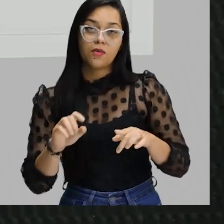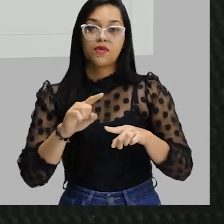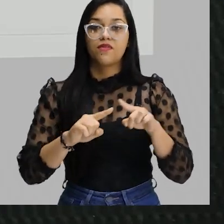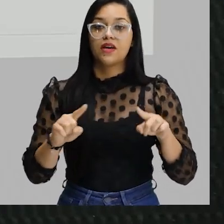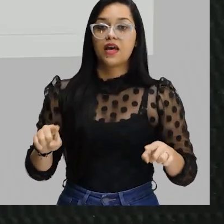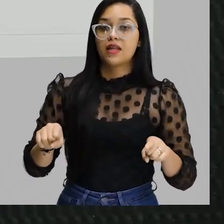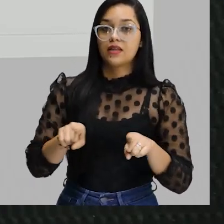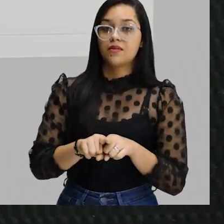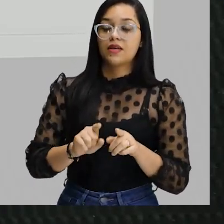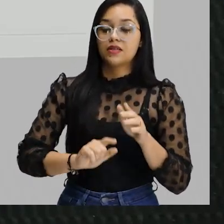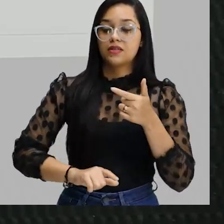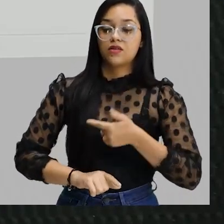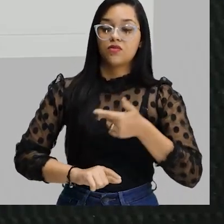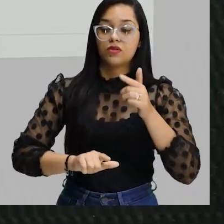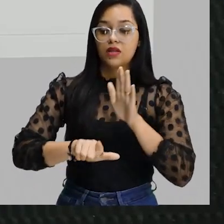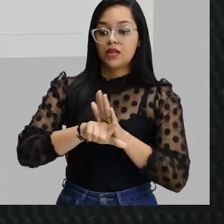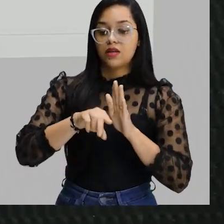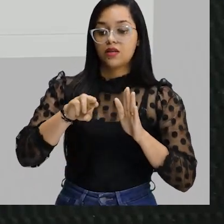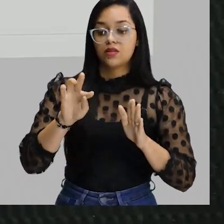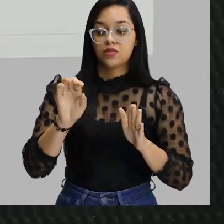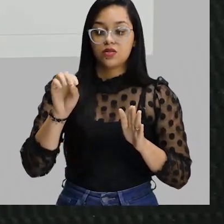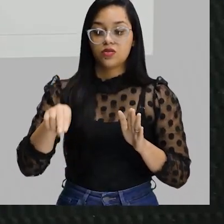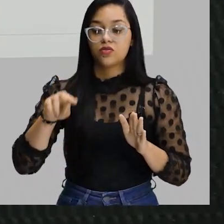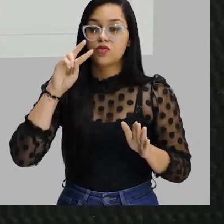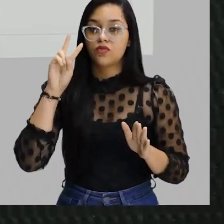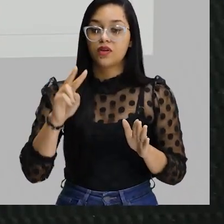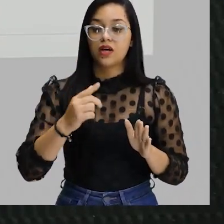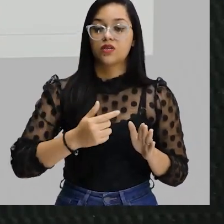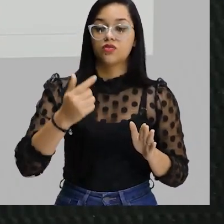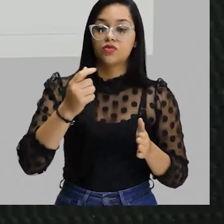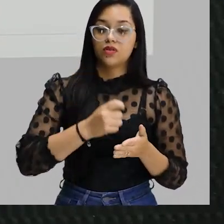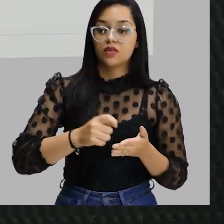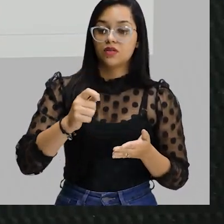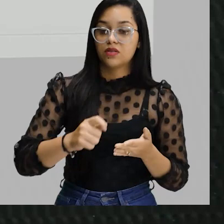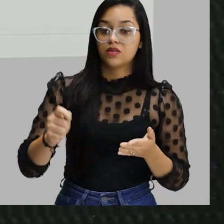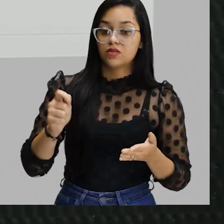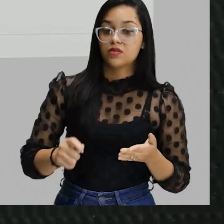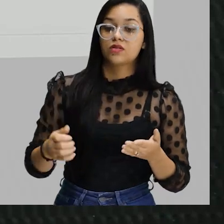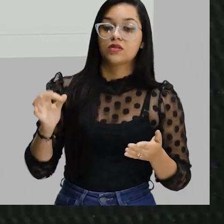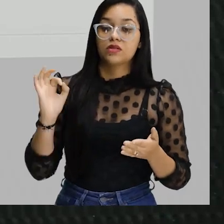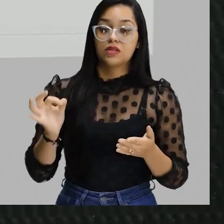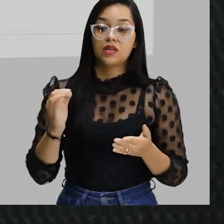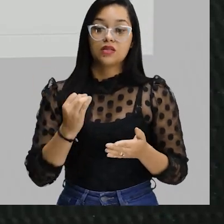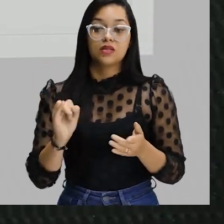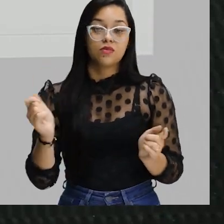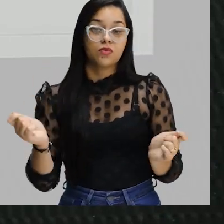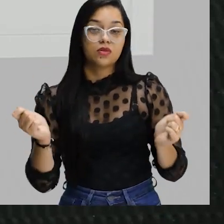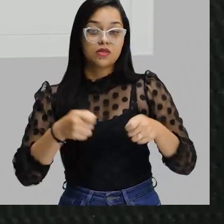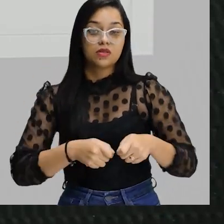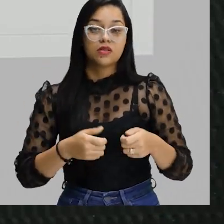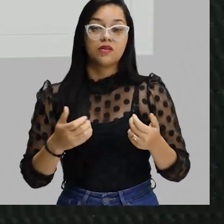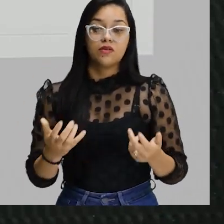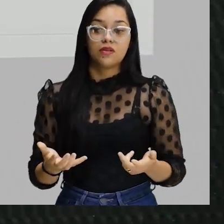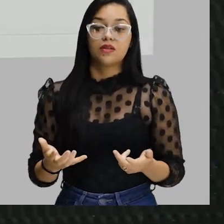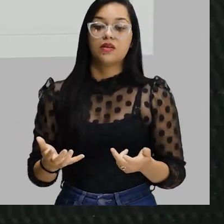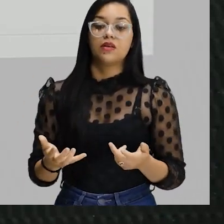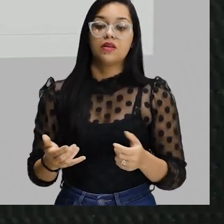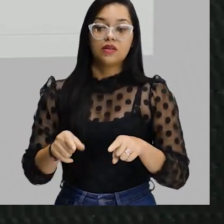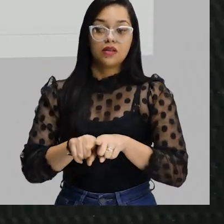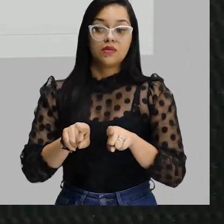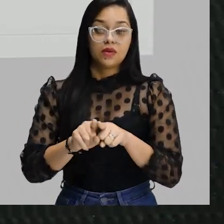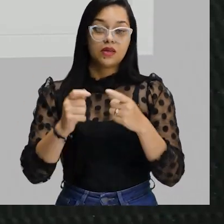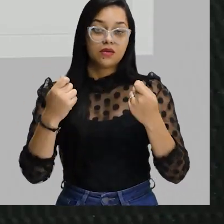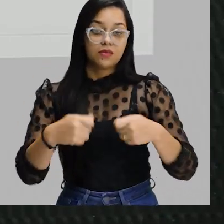você vai encontrar a segunda lei de Newton. Assiste as duas, faça suas anotações, tá certo? Se possível, e também